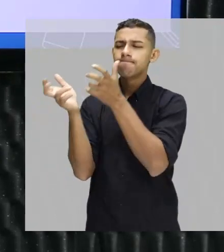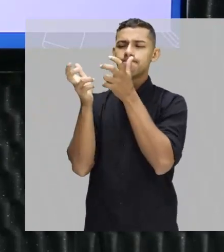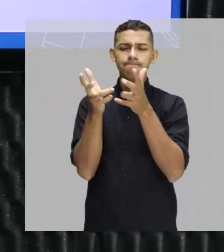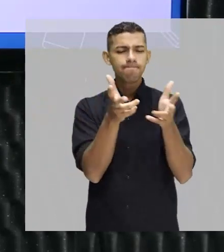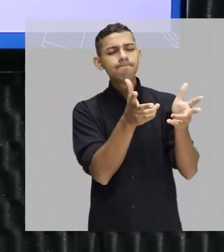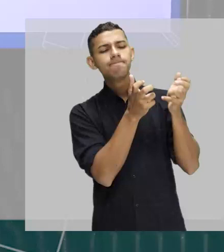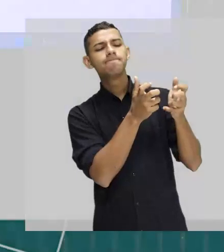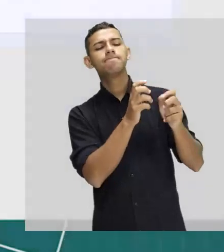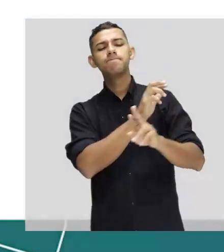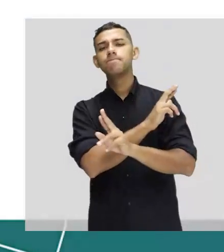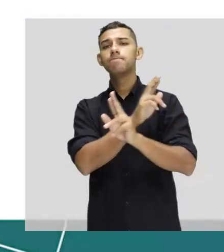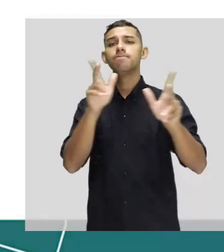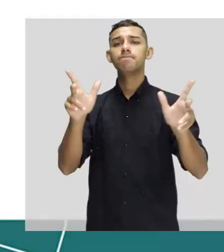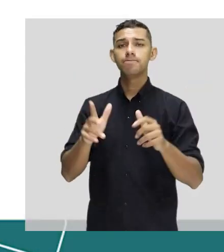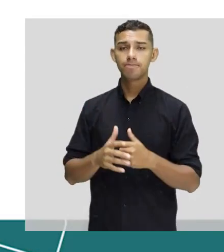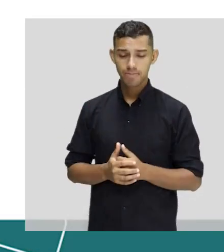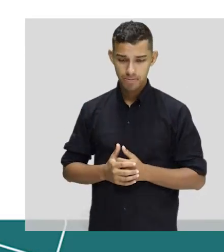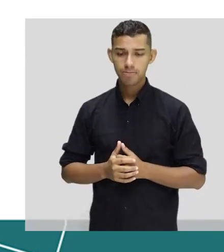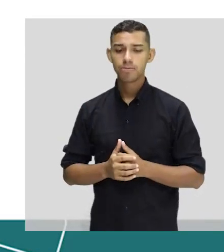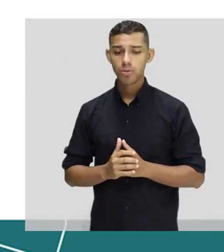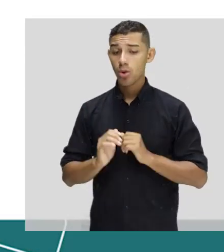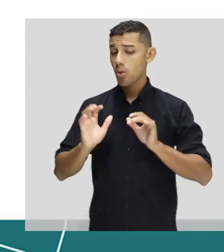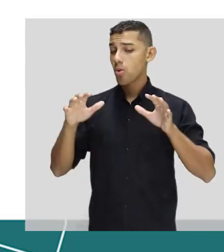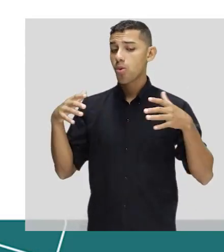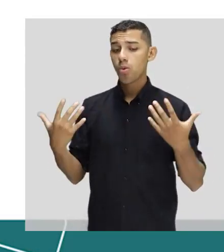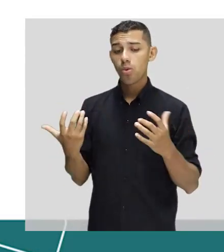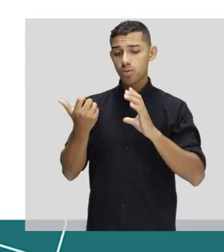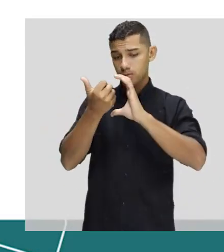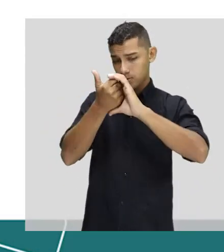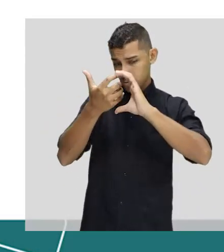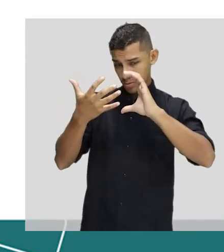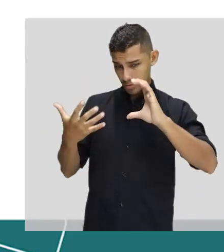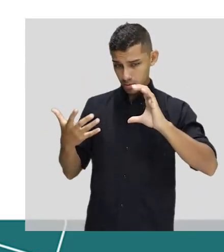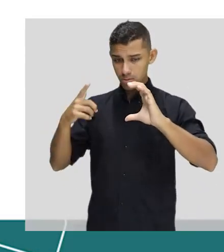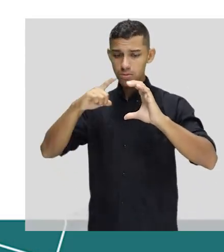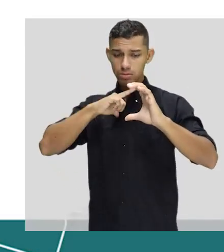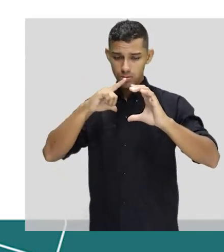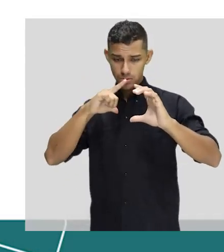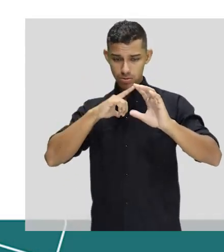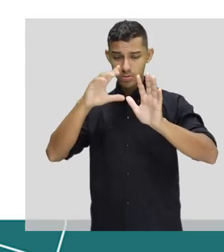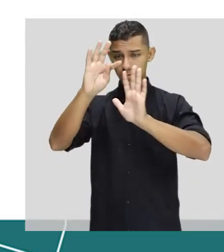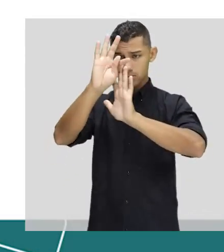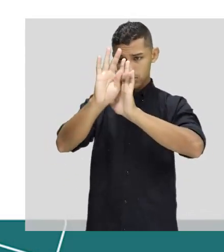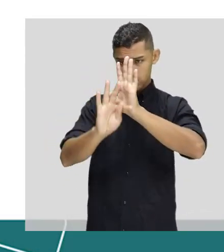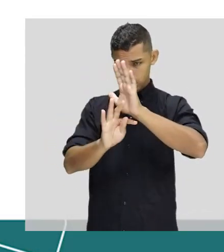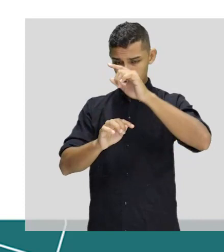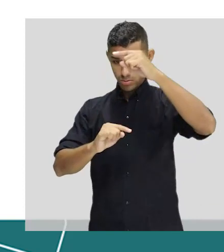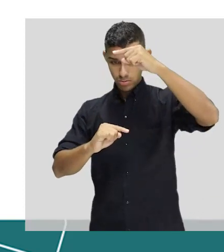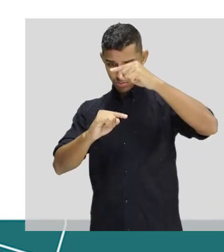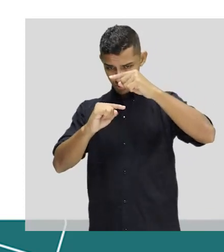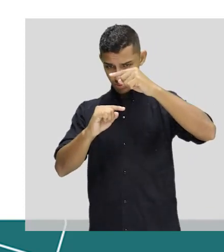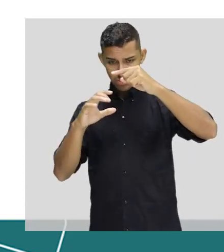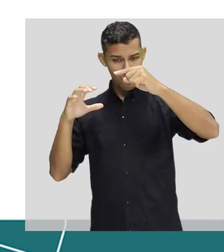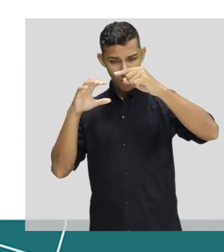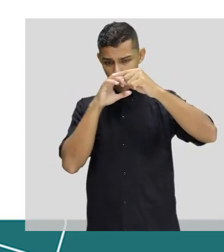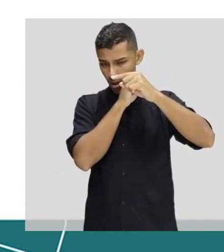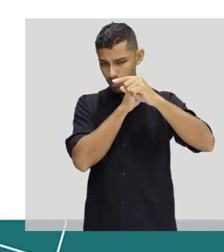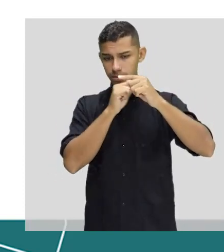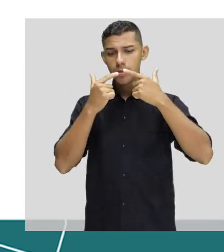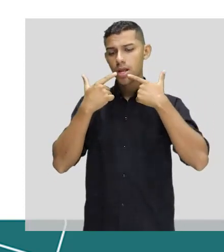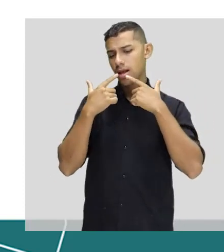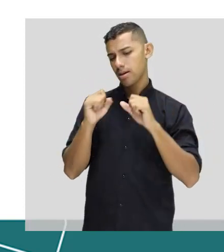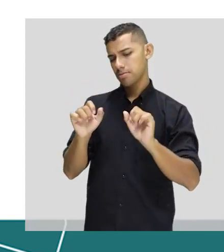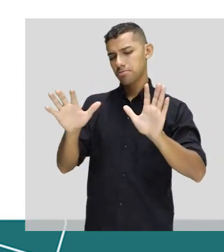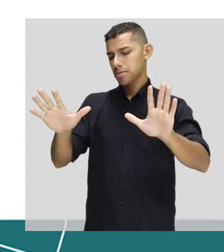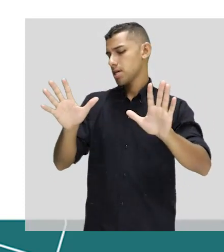diferente. Quais são as características da crônica? A crônica possui um texto curto, a linguagem é